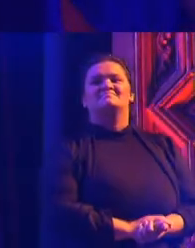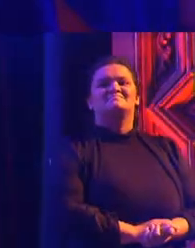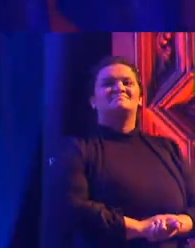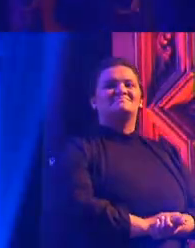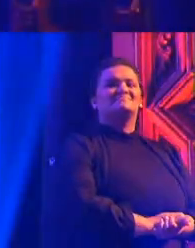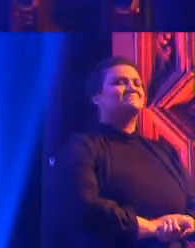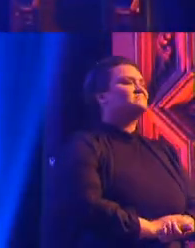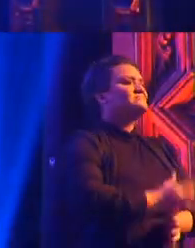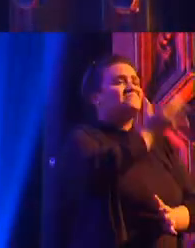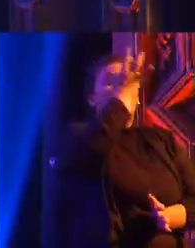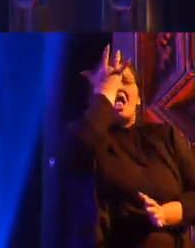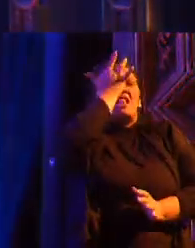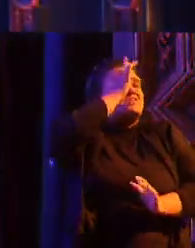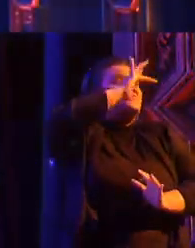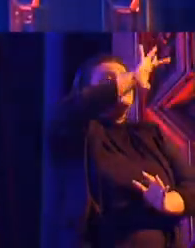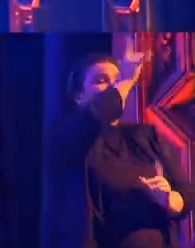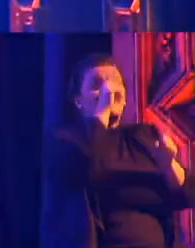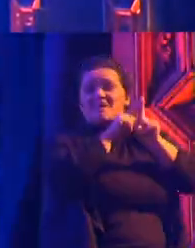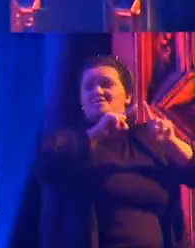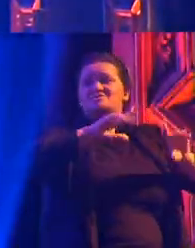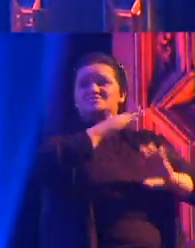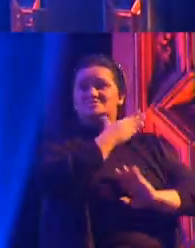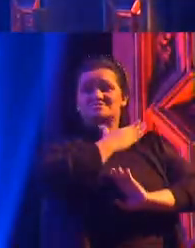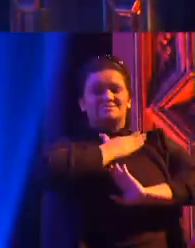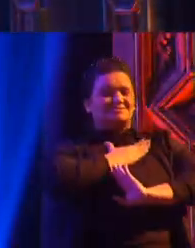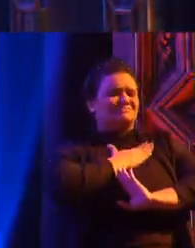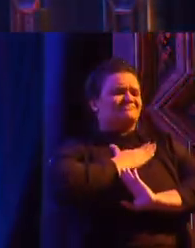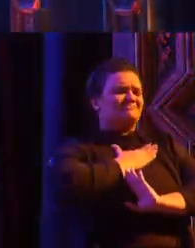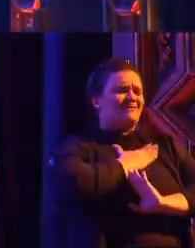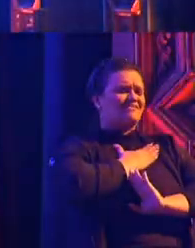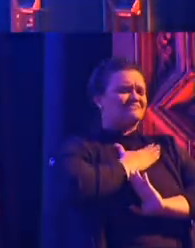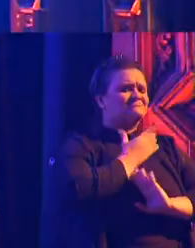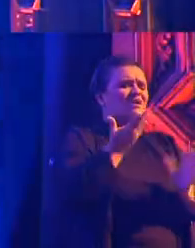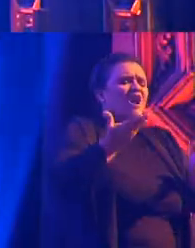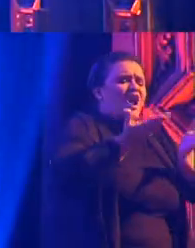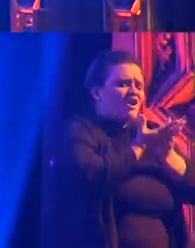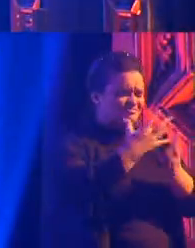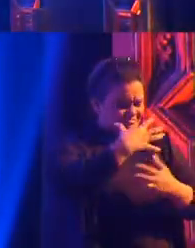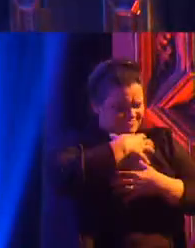nem sei mais de mim, onde vou assim,